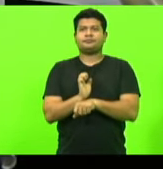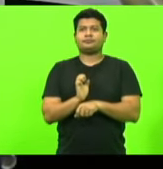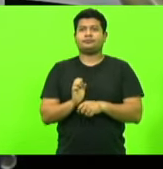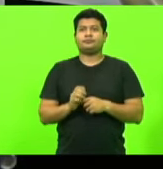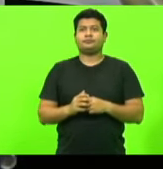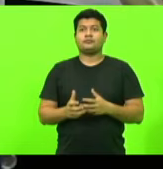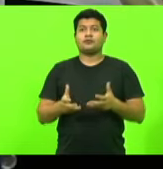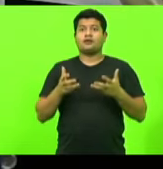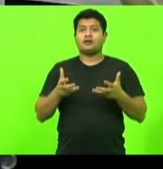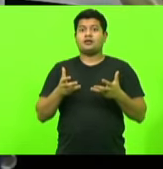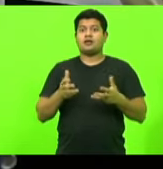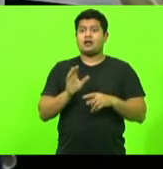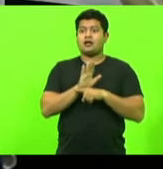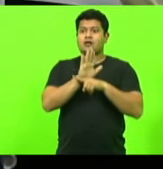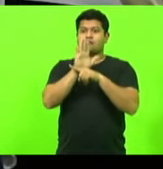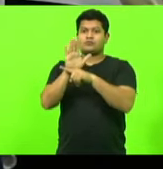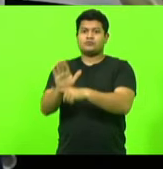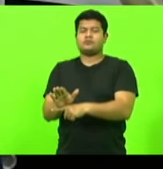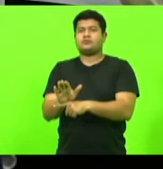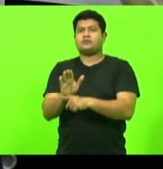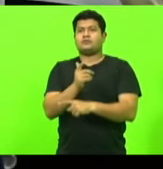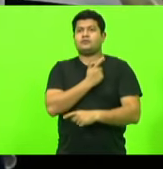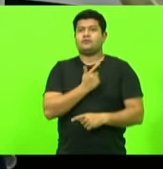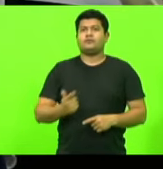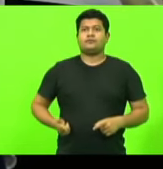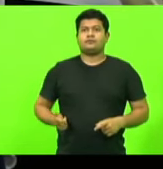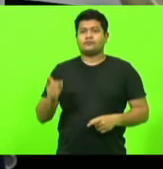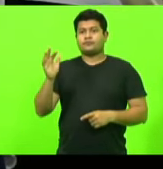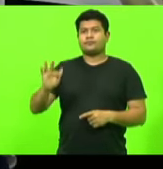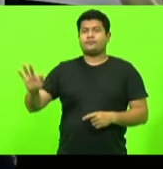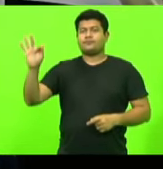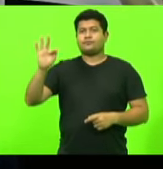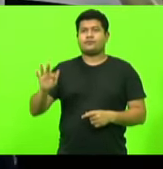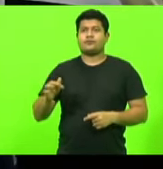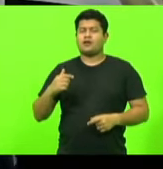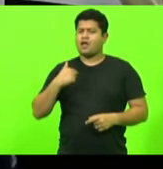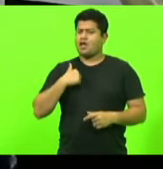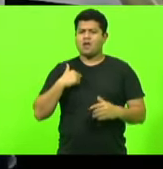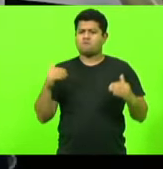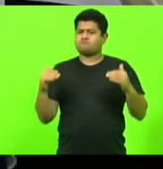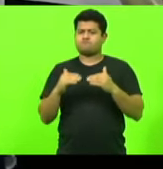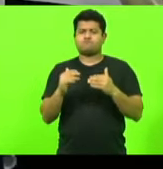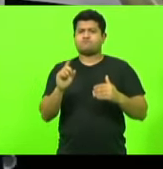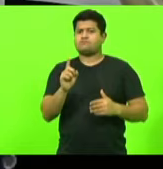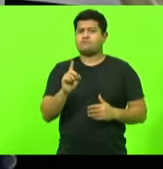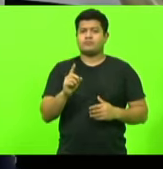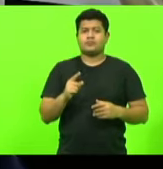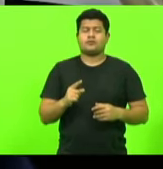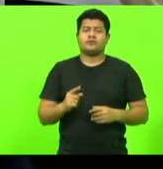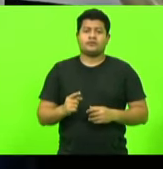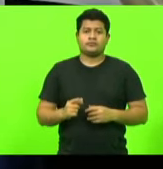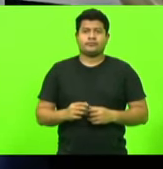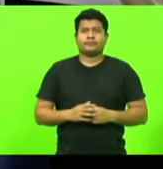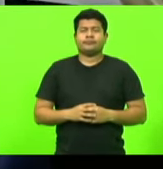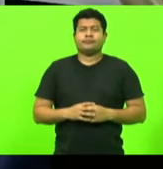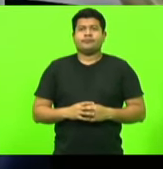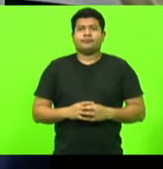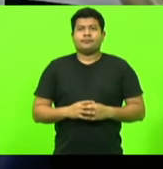quis ajudar o governo federal, eu não concordo, de jeito nenhum.